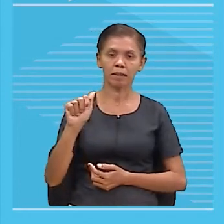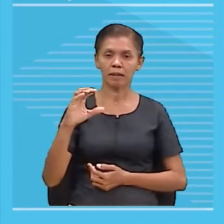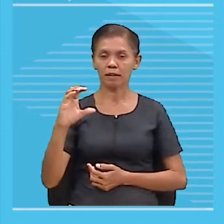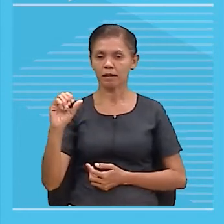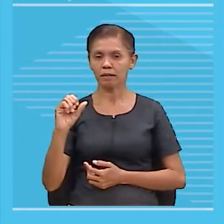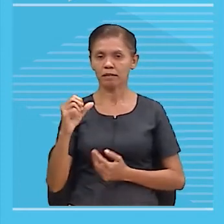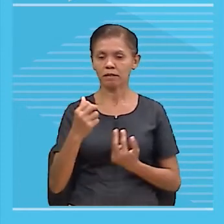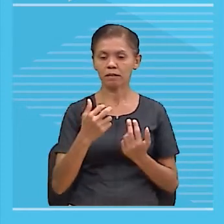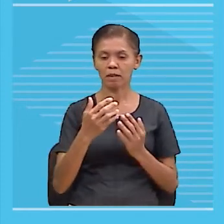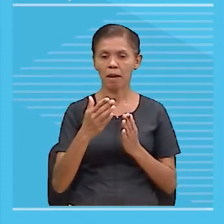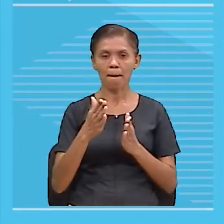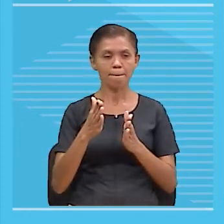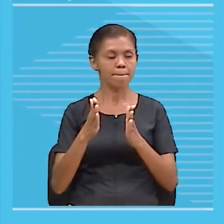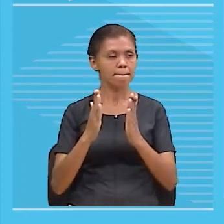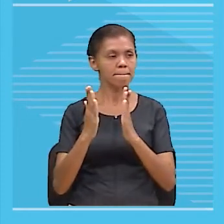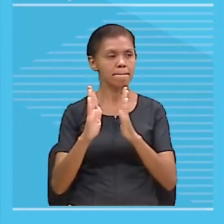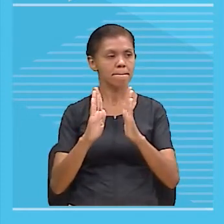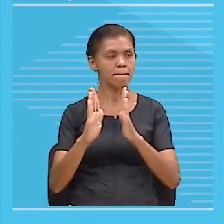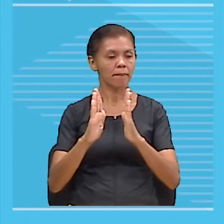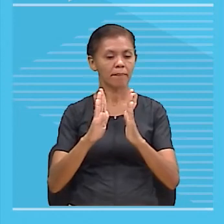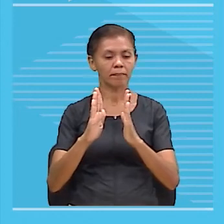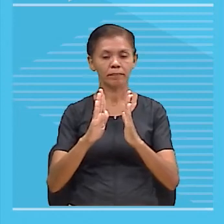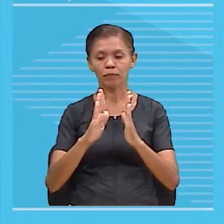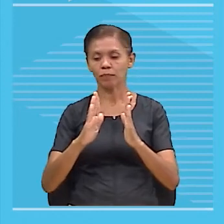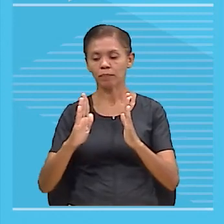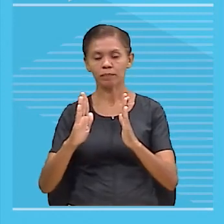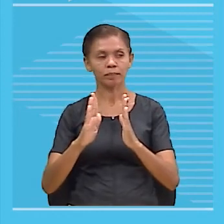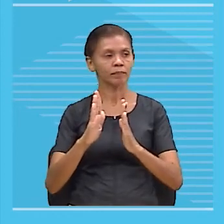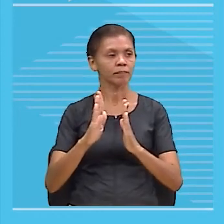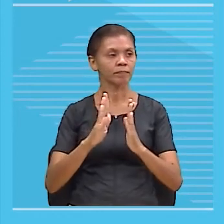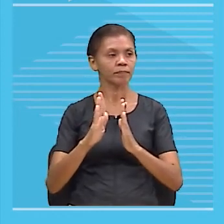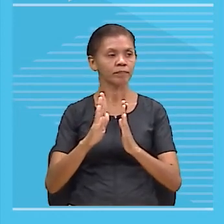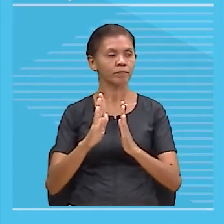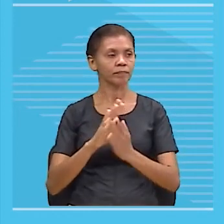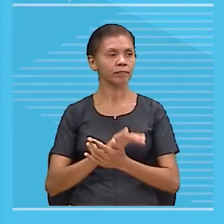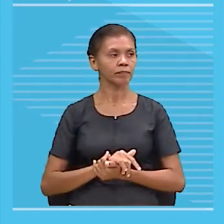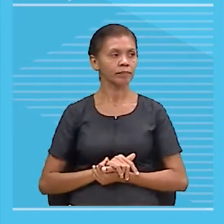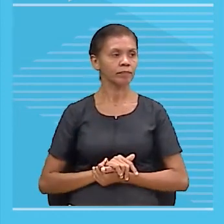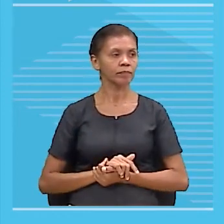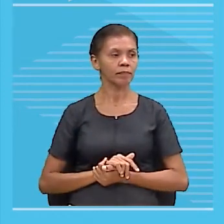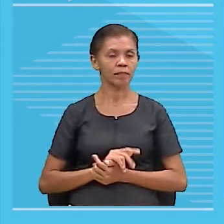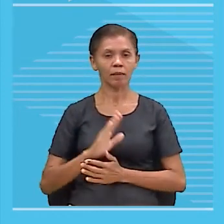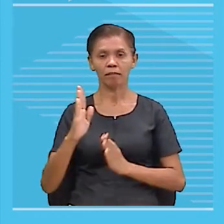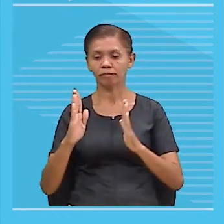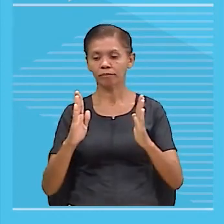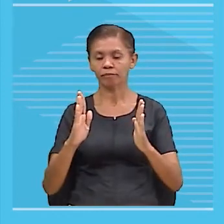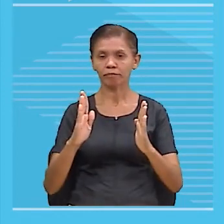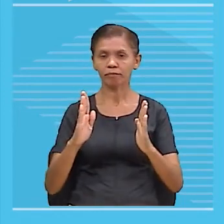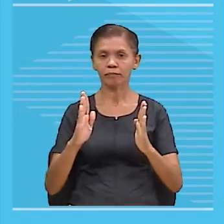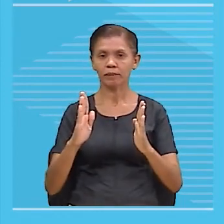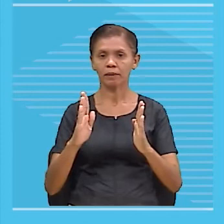esquerda, a outra à direita, certo? Cada plaquinha ela vai guardar uma quantidade de